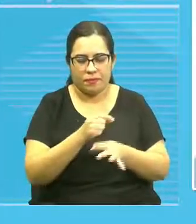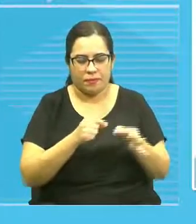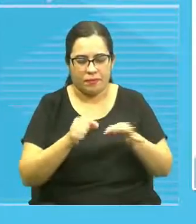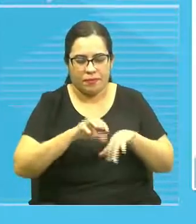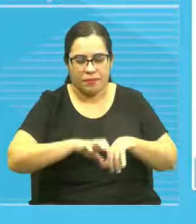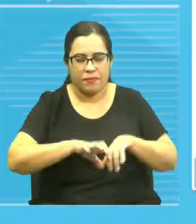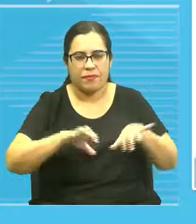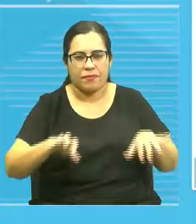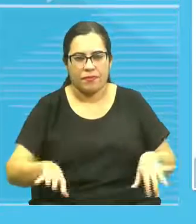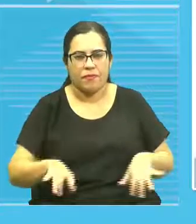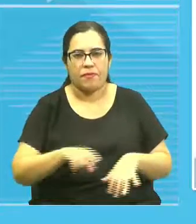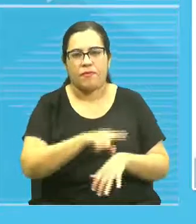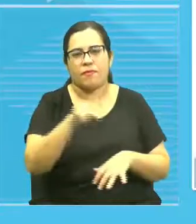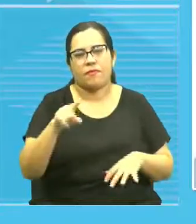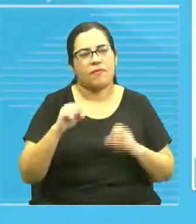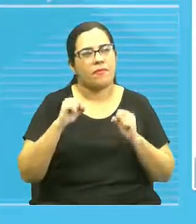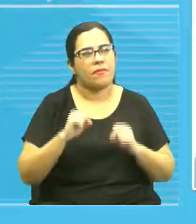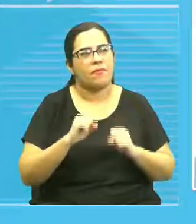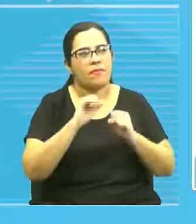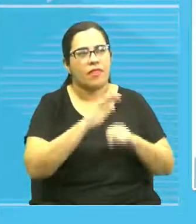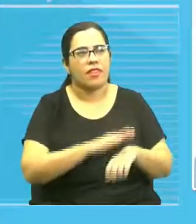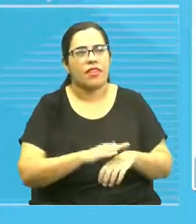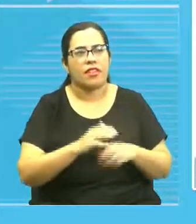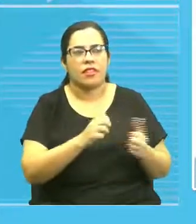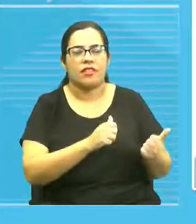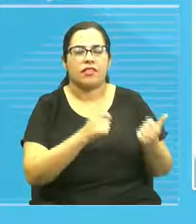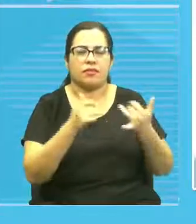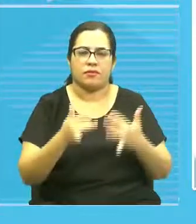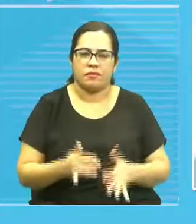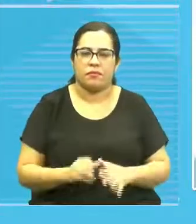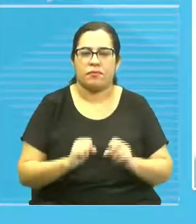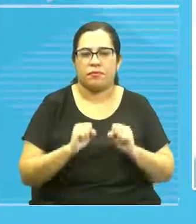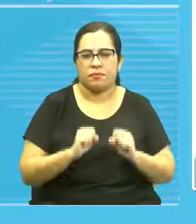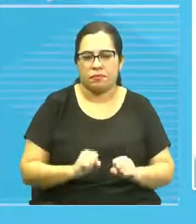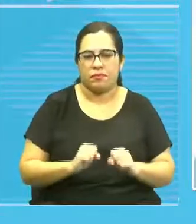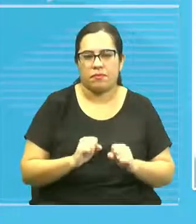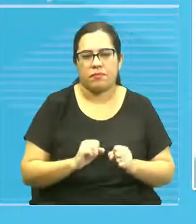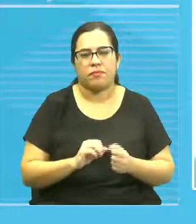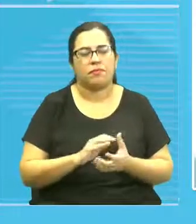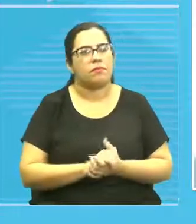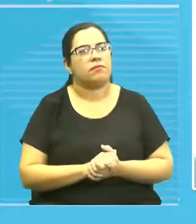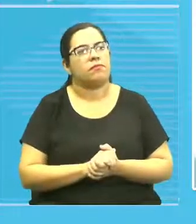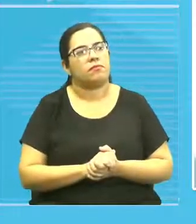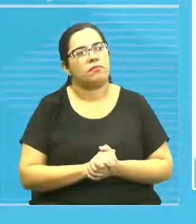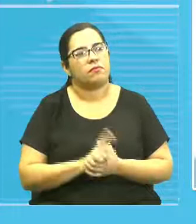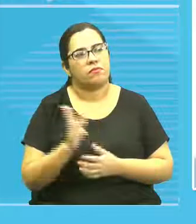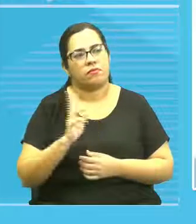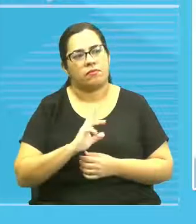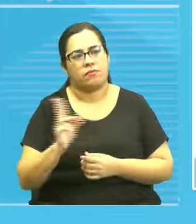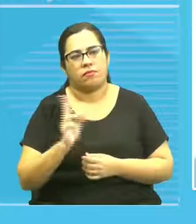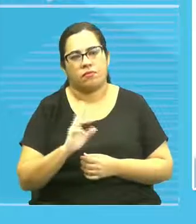soluto, que você pode chamar tanto de dissociação.